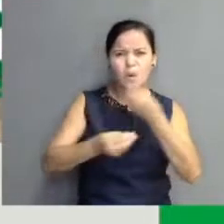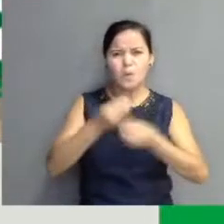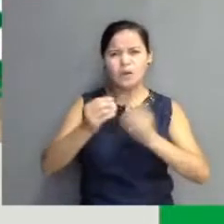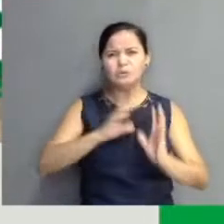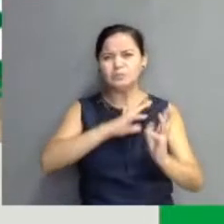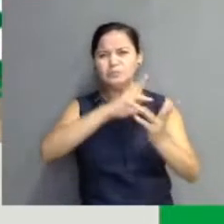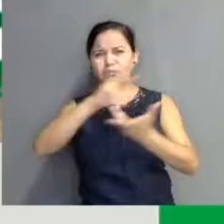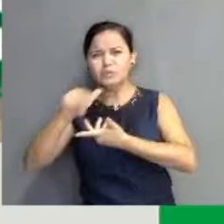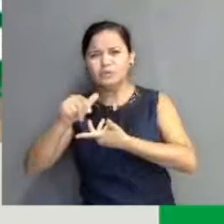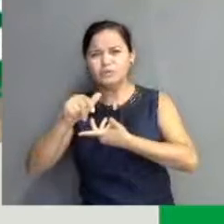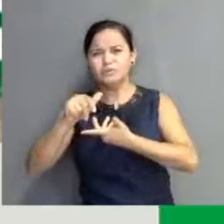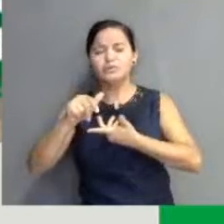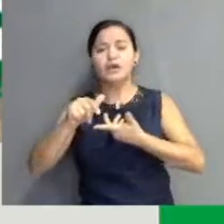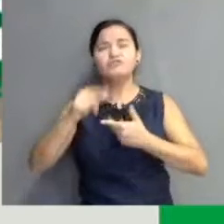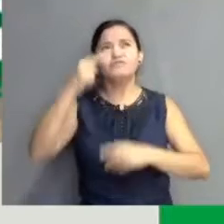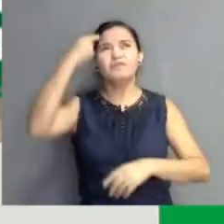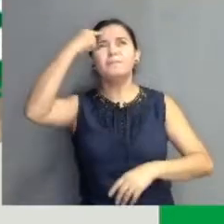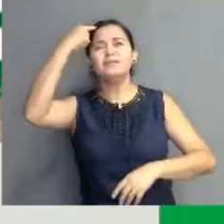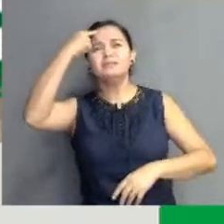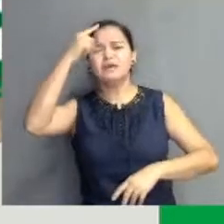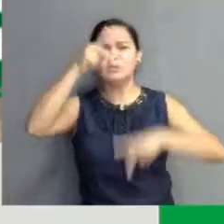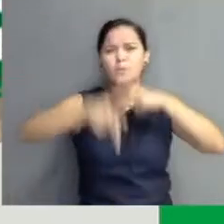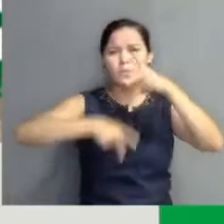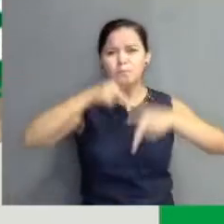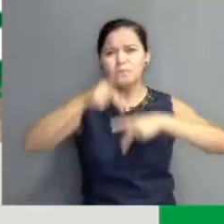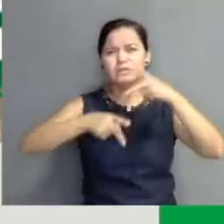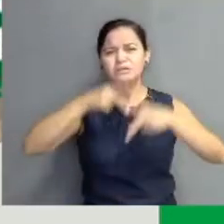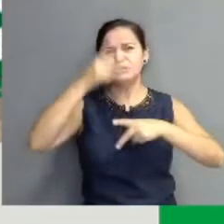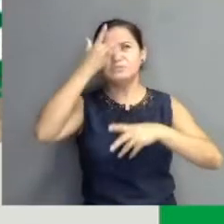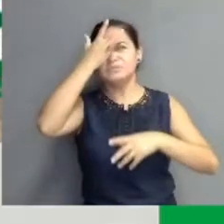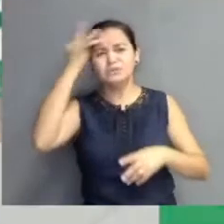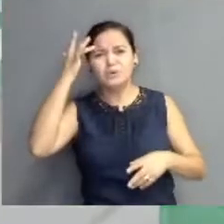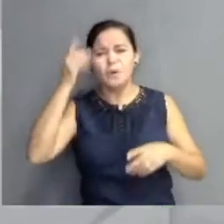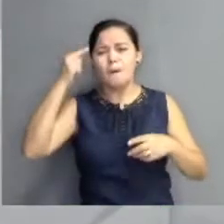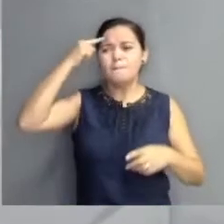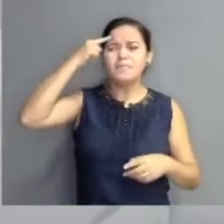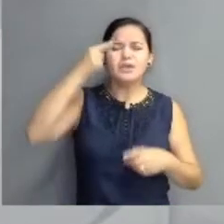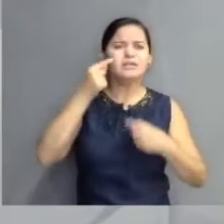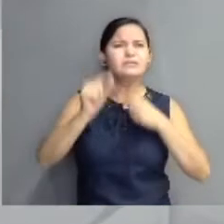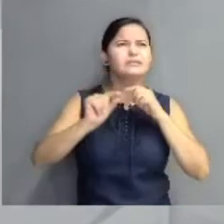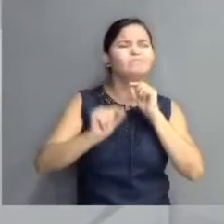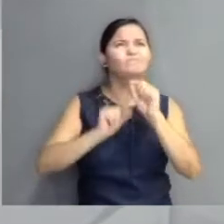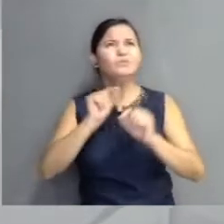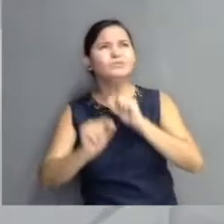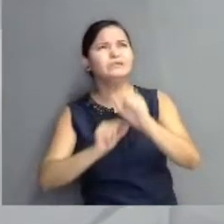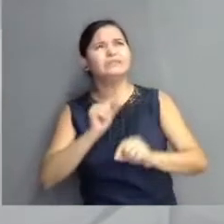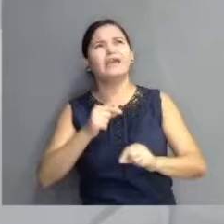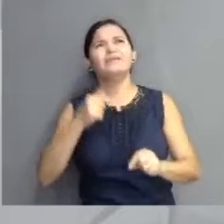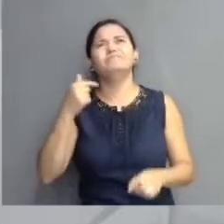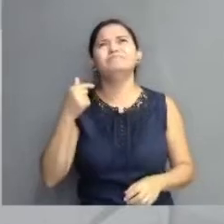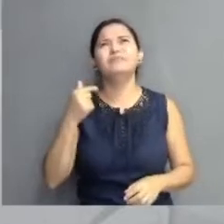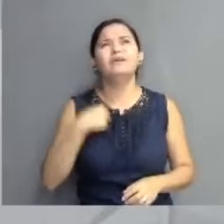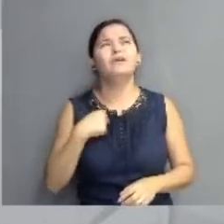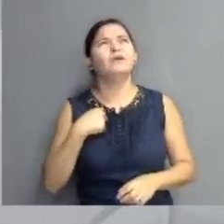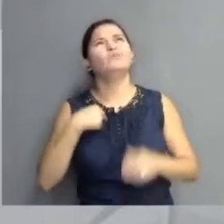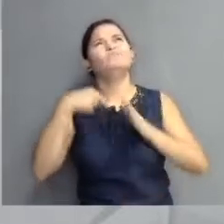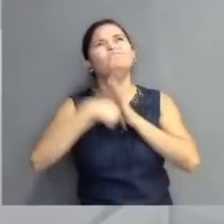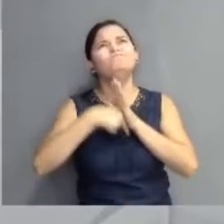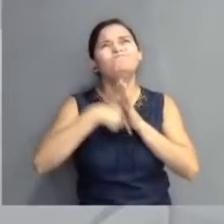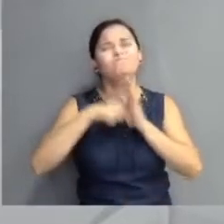Então, quanto lixo você produz? Para pensar, faz nesse momento uma espécie de